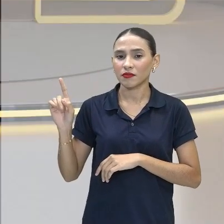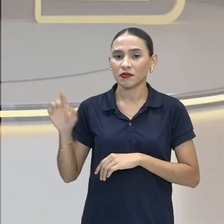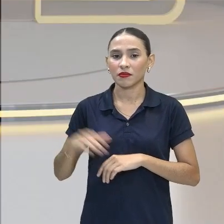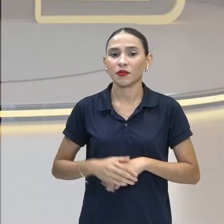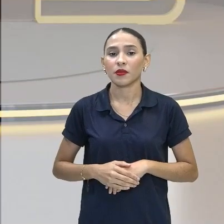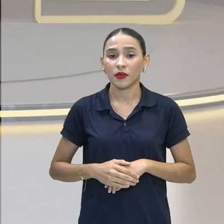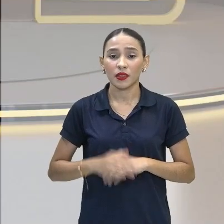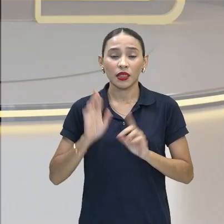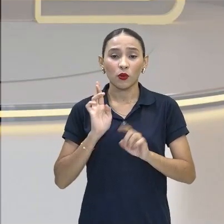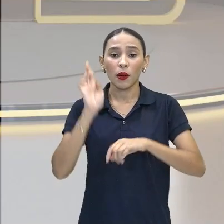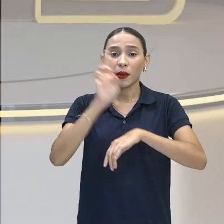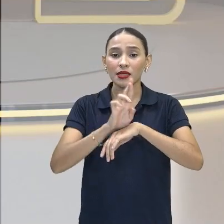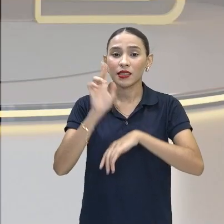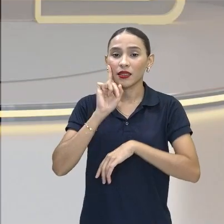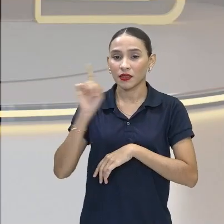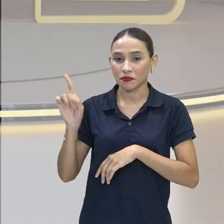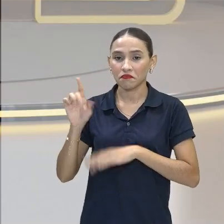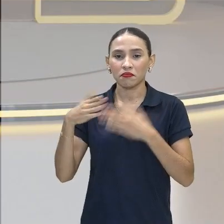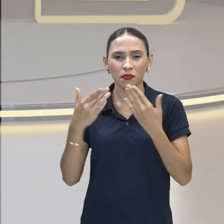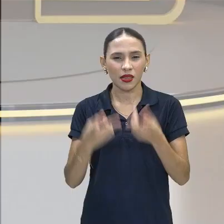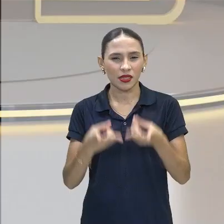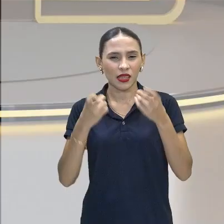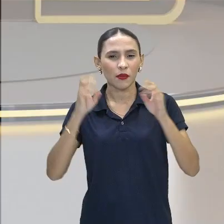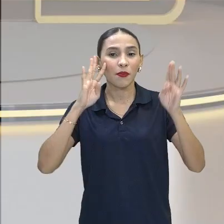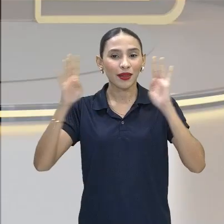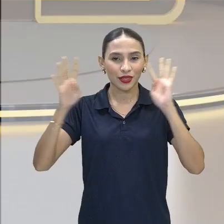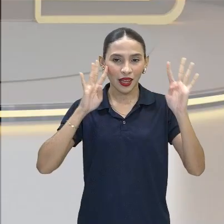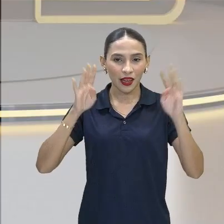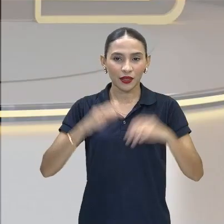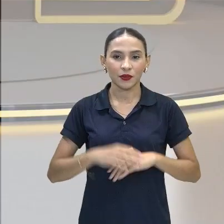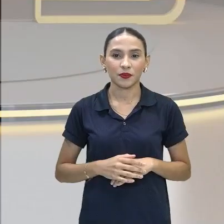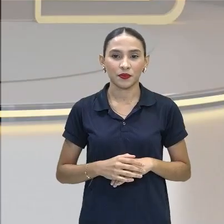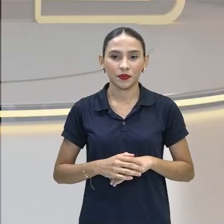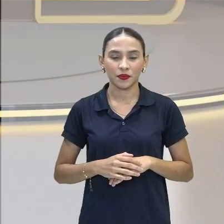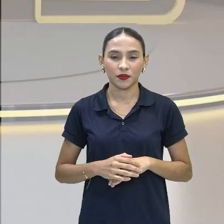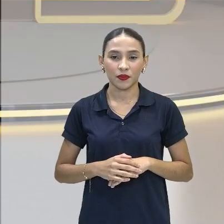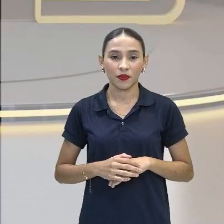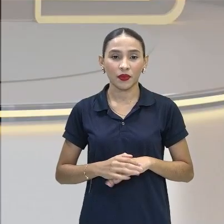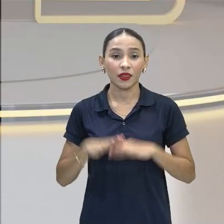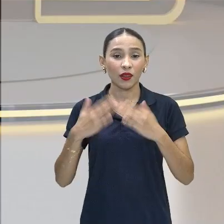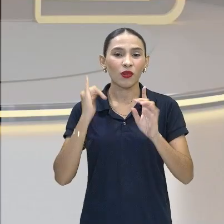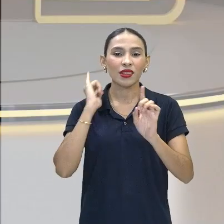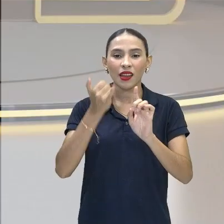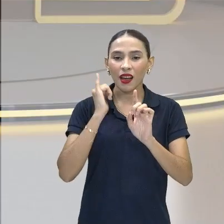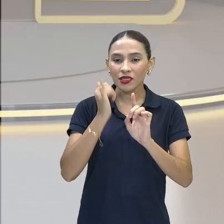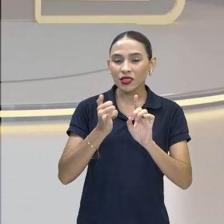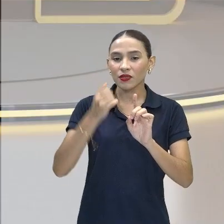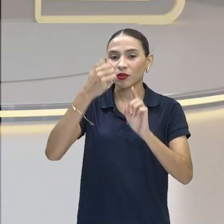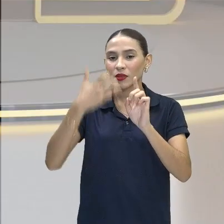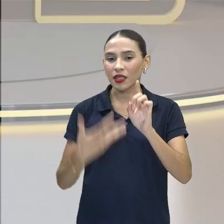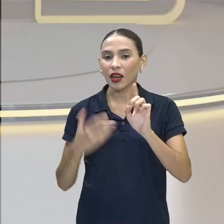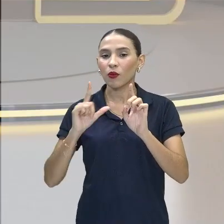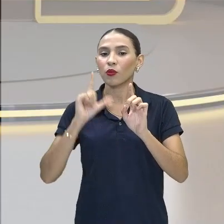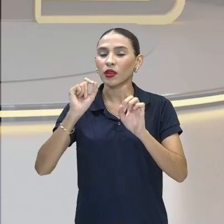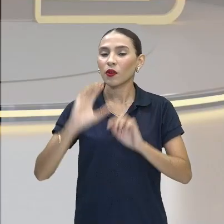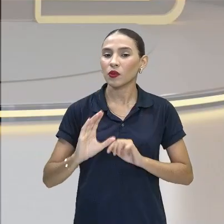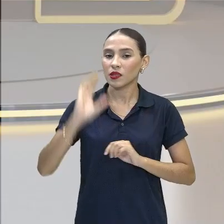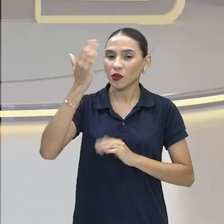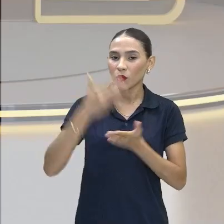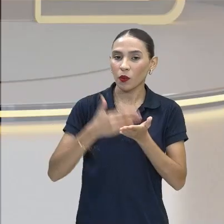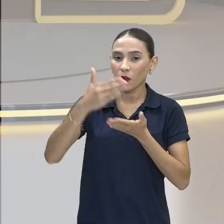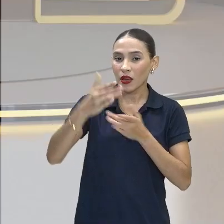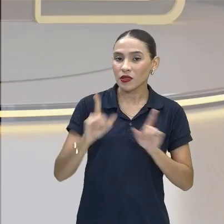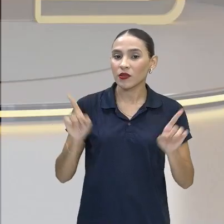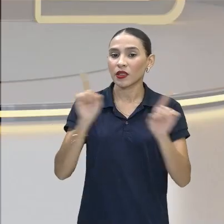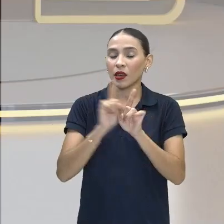que os representa. Olhem só. Exatamente. O imaginário. Exatamente. Então, narrativas falaram que aconteceram isso, que acontecia,